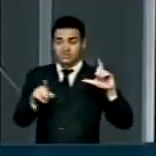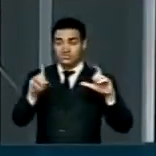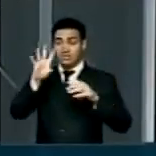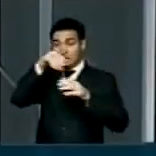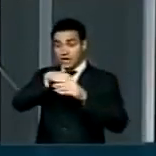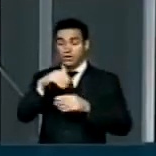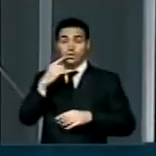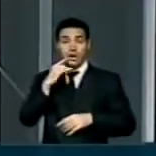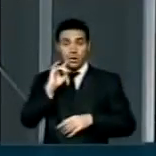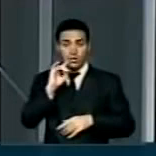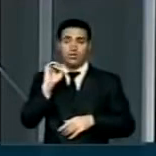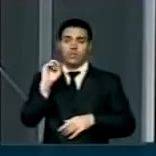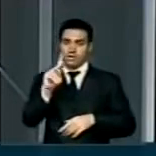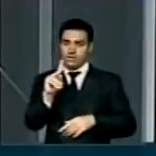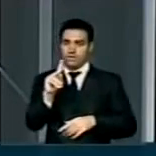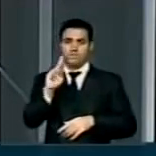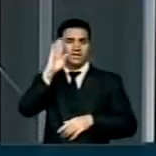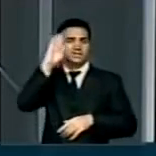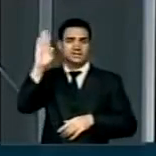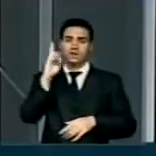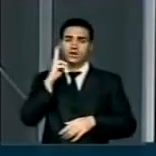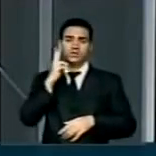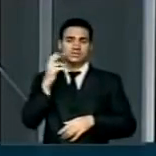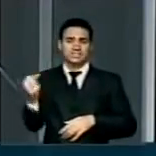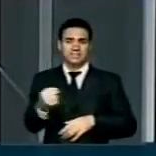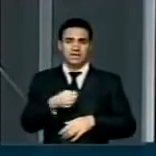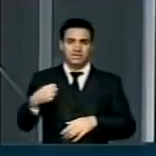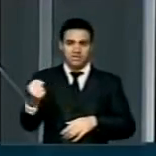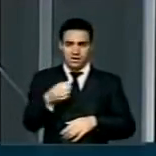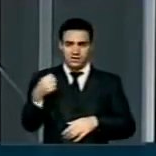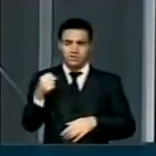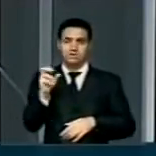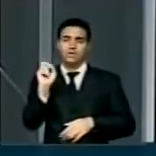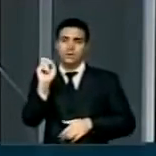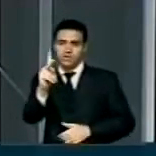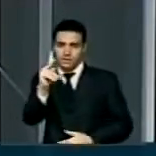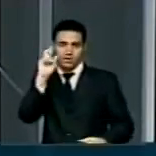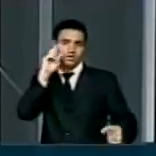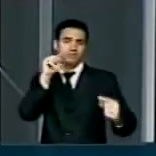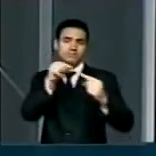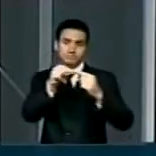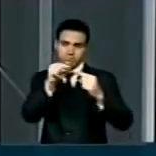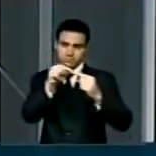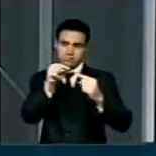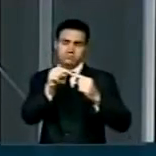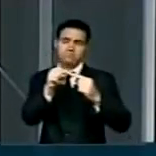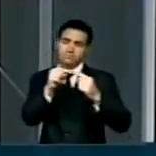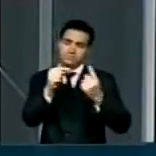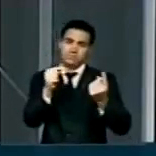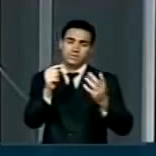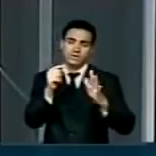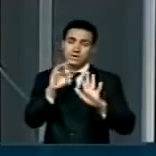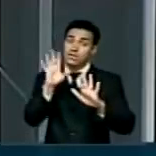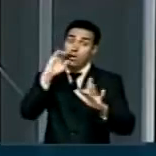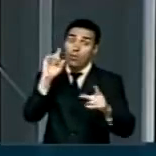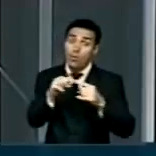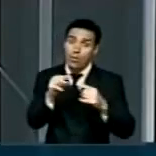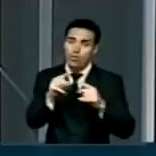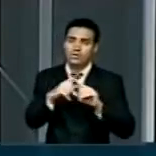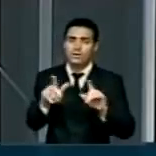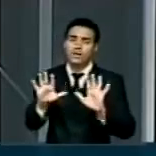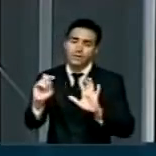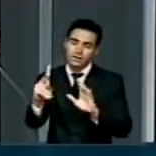álcool, principalmente na cerveja, ainda se admite. Tá? Eu não concordo, mas ainda se